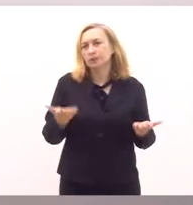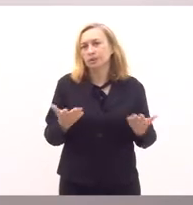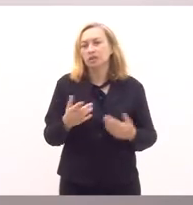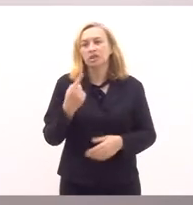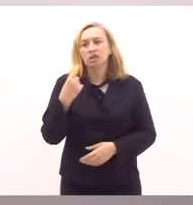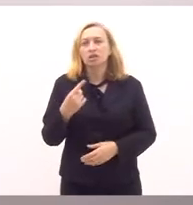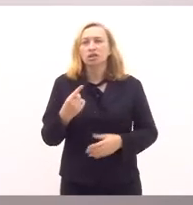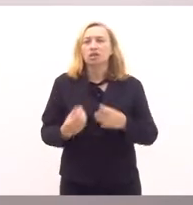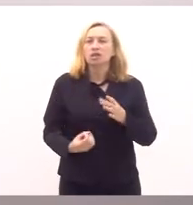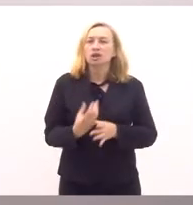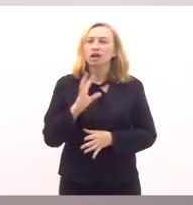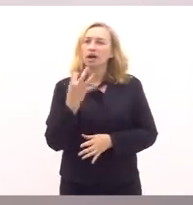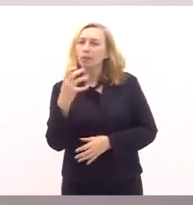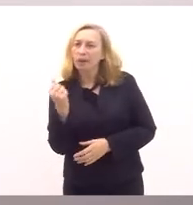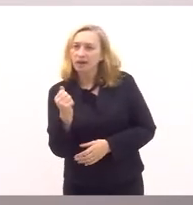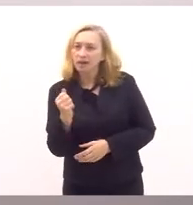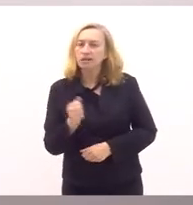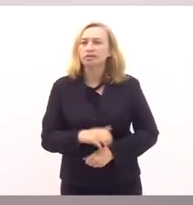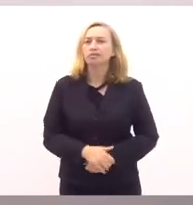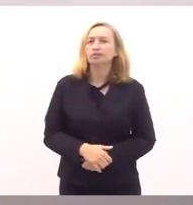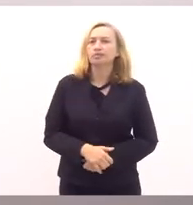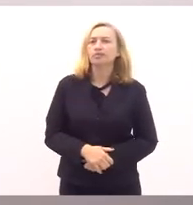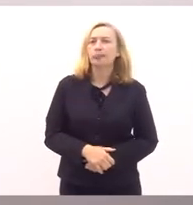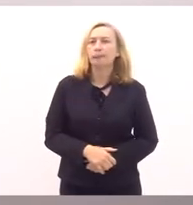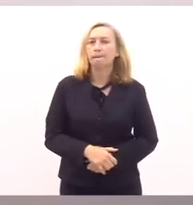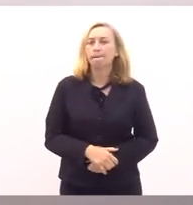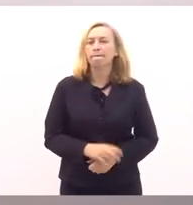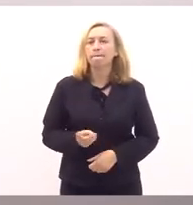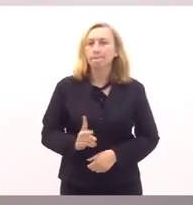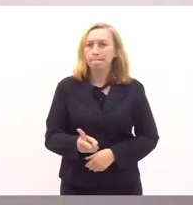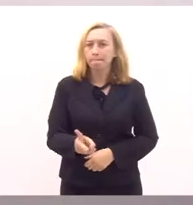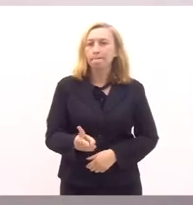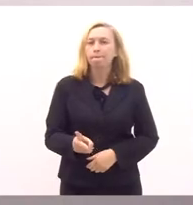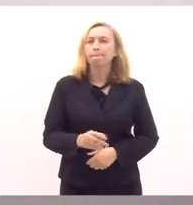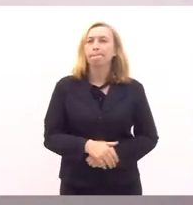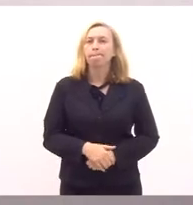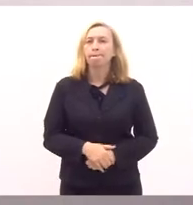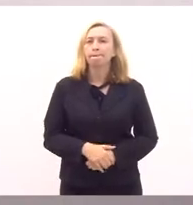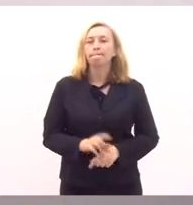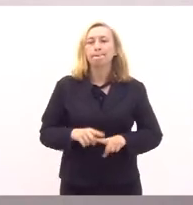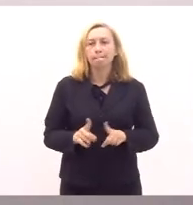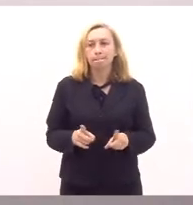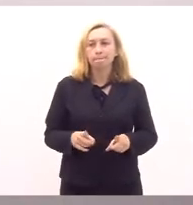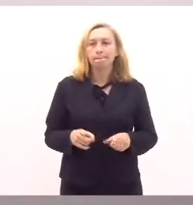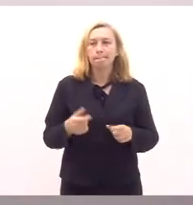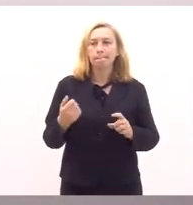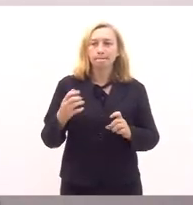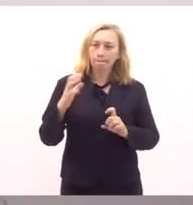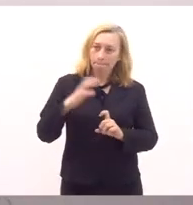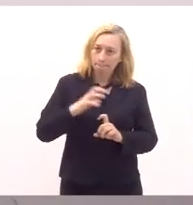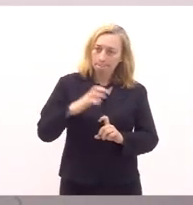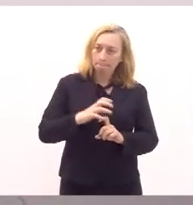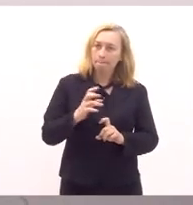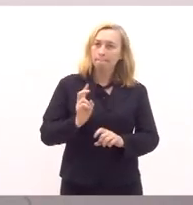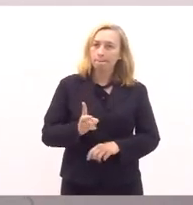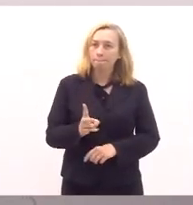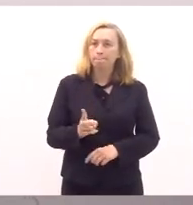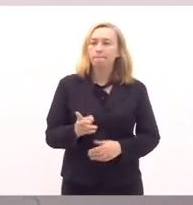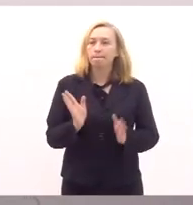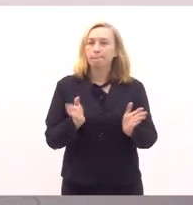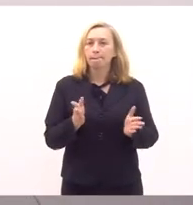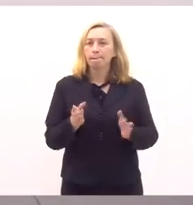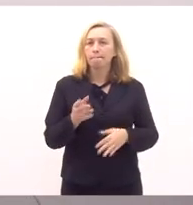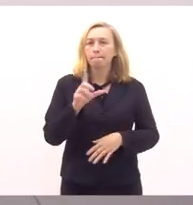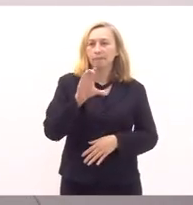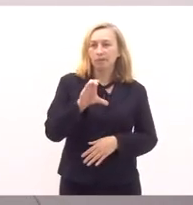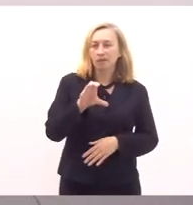gente fez a campanha, a gente mantém a campanha, mas a pressão tem que aumentar, né? Eu vou passar agora imediatamente